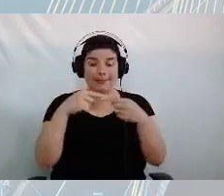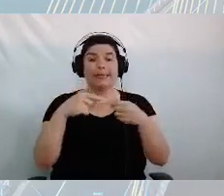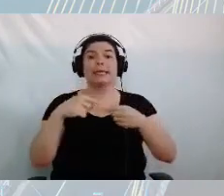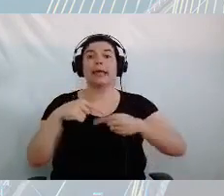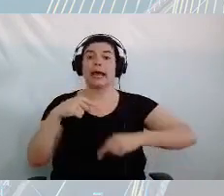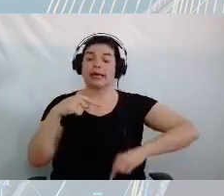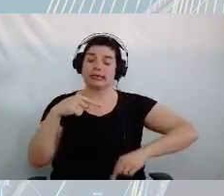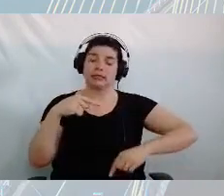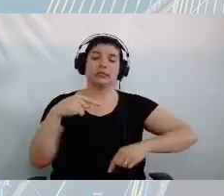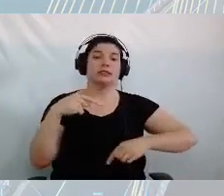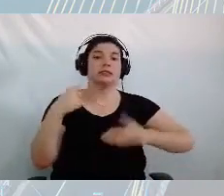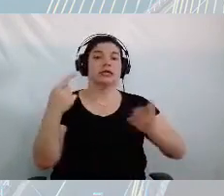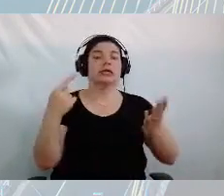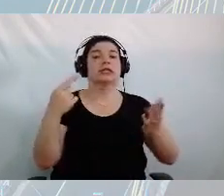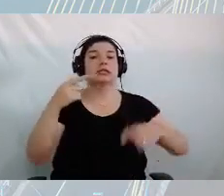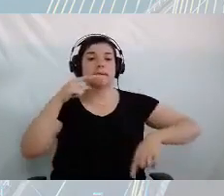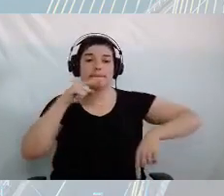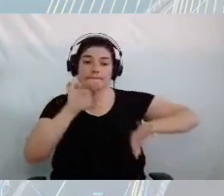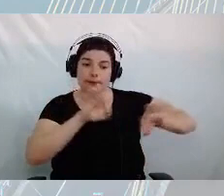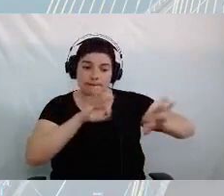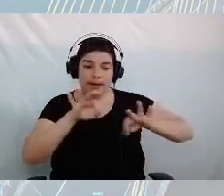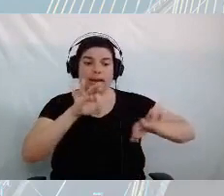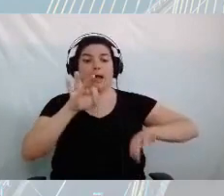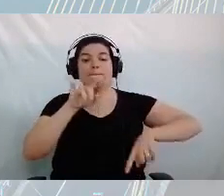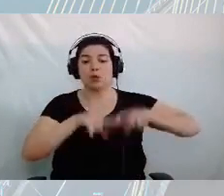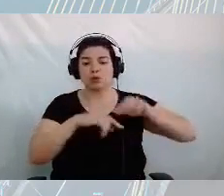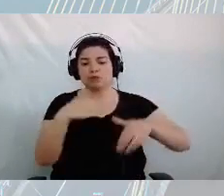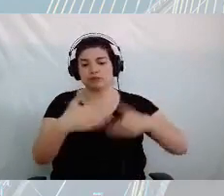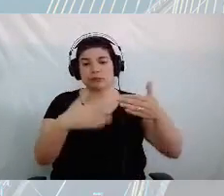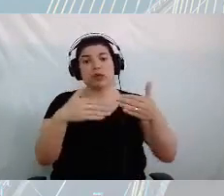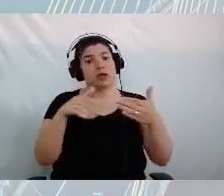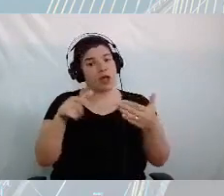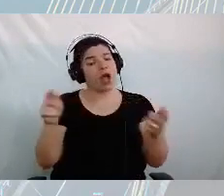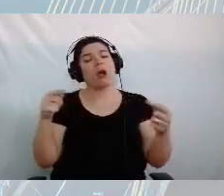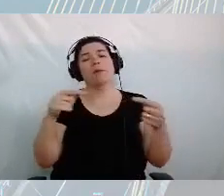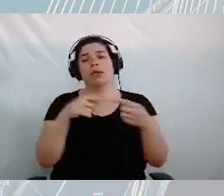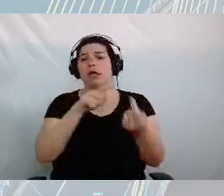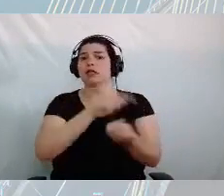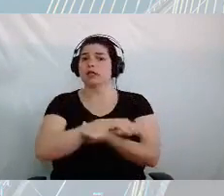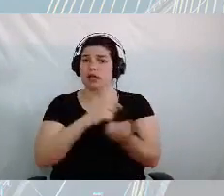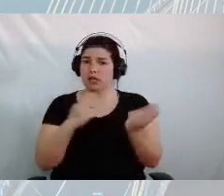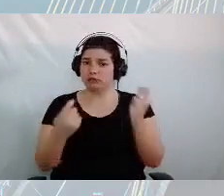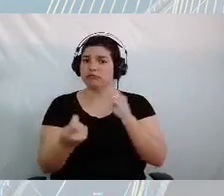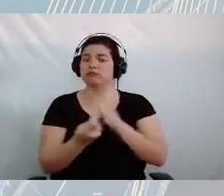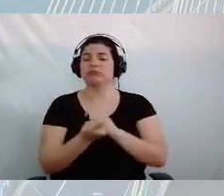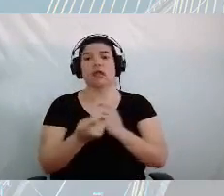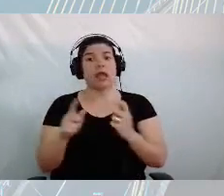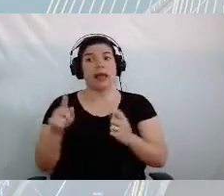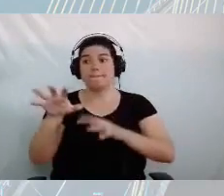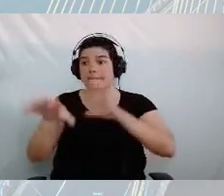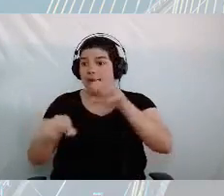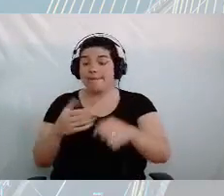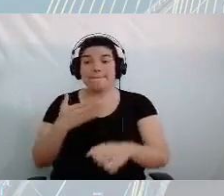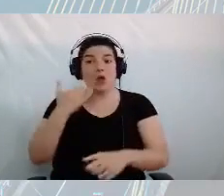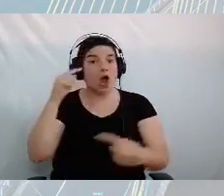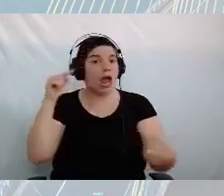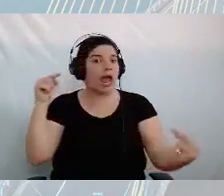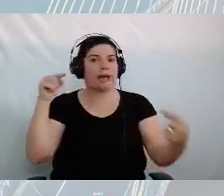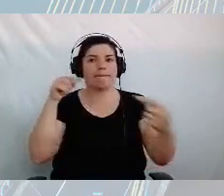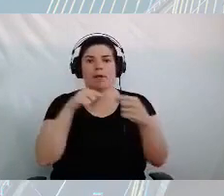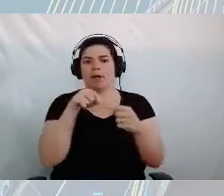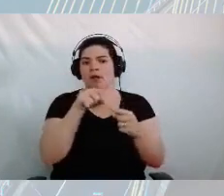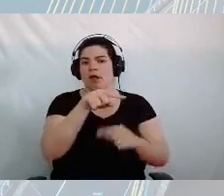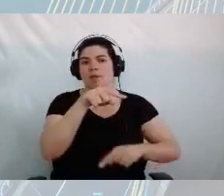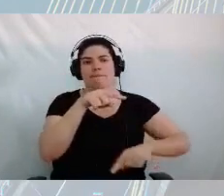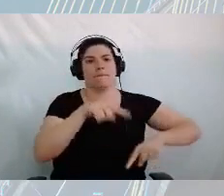tem a ver com flexibilidade. É pegar as ferramentas que estão disponíveis à mão e que melhor vão atender aquele produto naquele momento. Então,